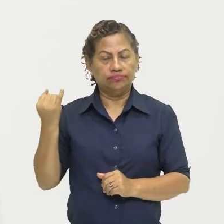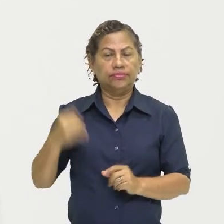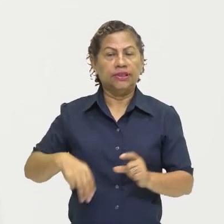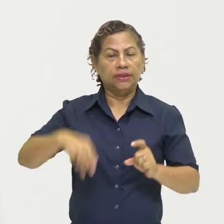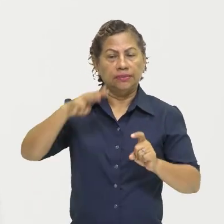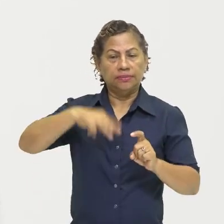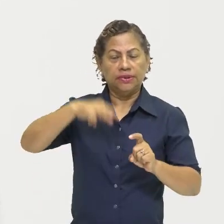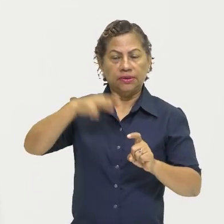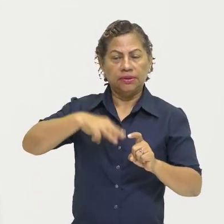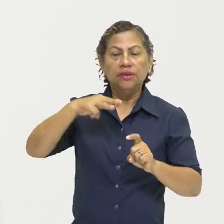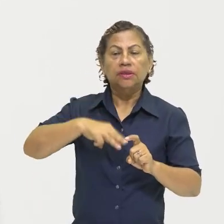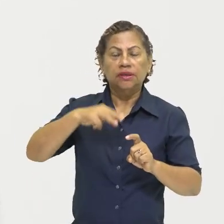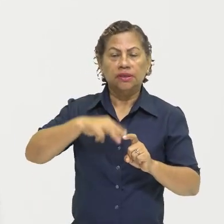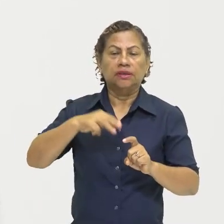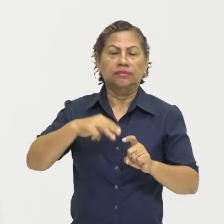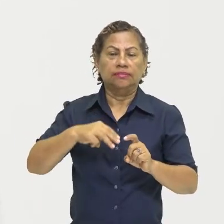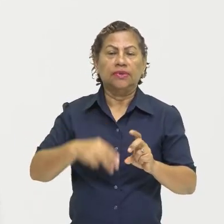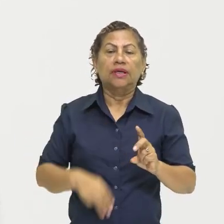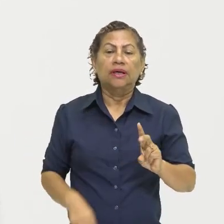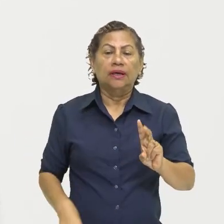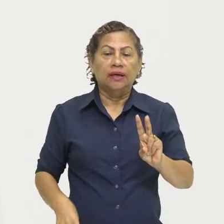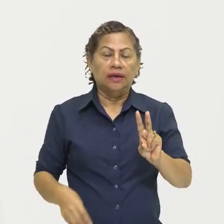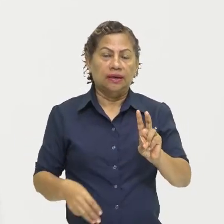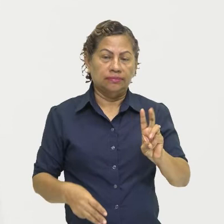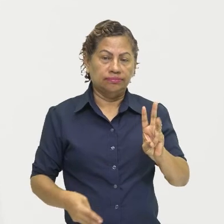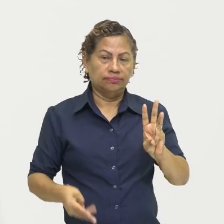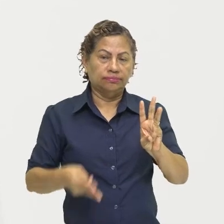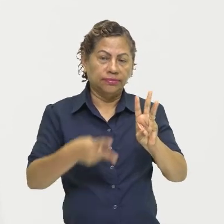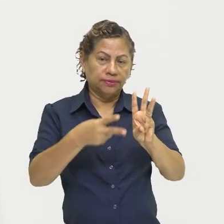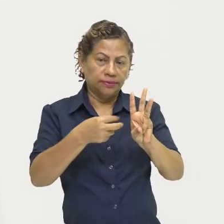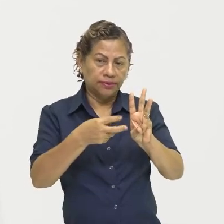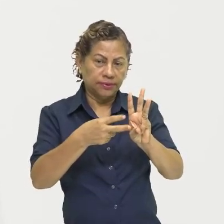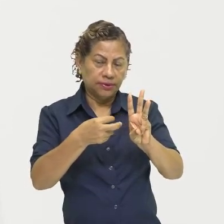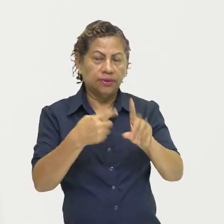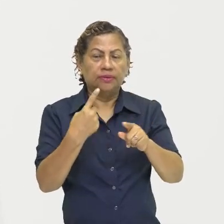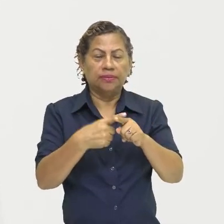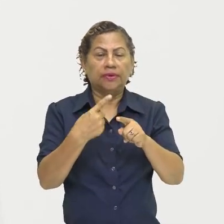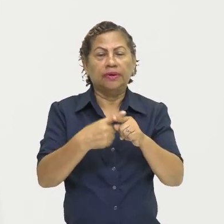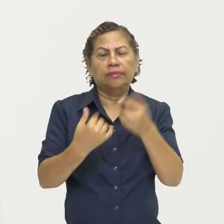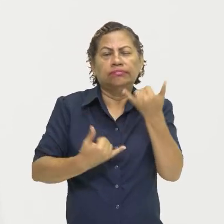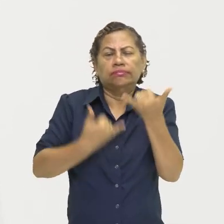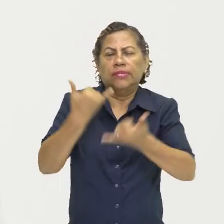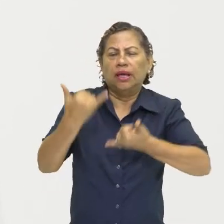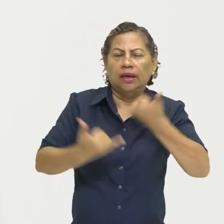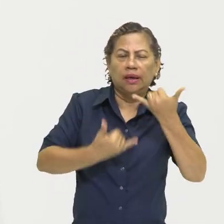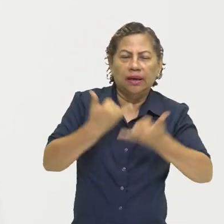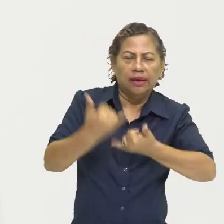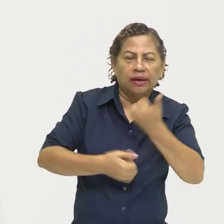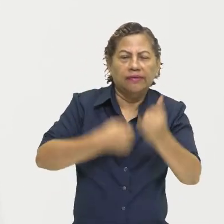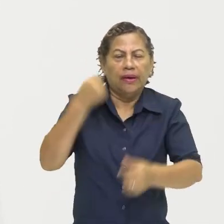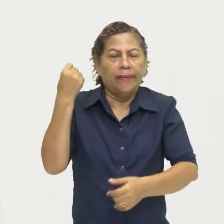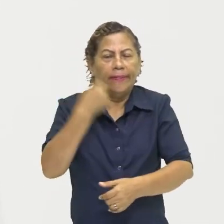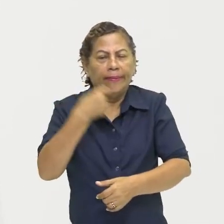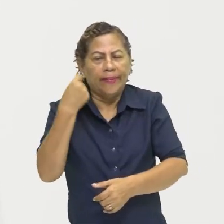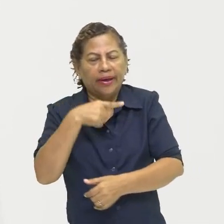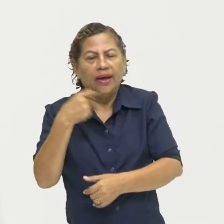né? Que esse personagem ele faz as peripécias dele, as brincadeiras, né? Aquela coisa